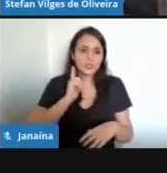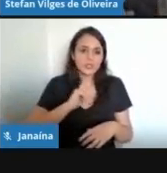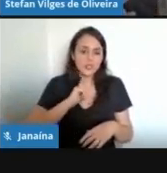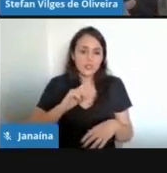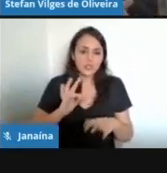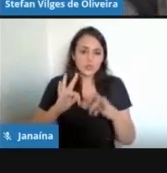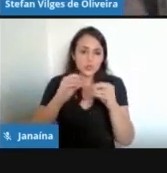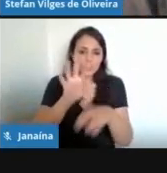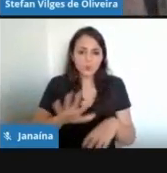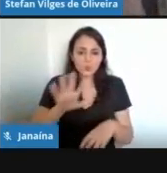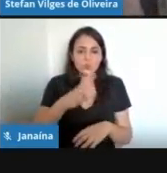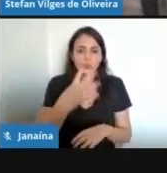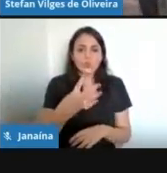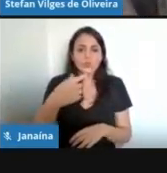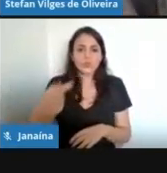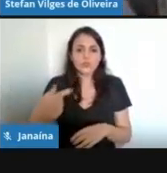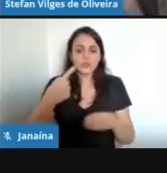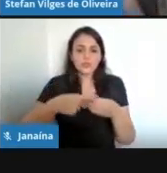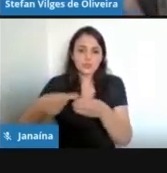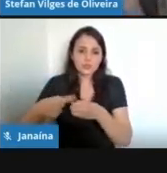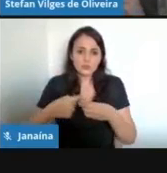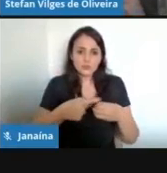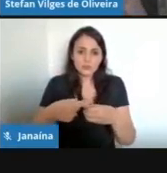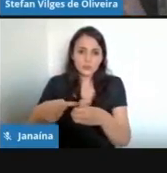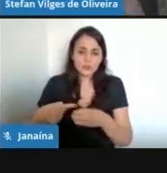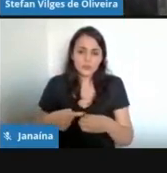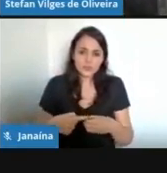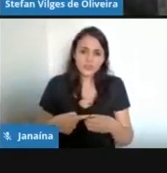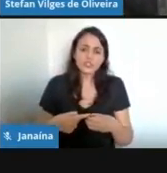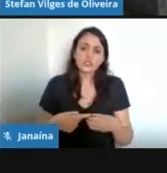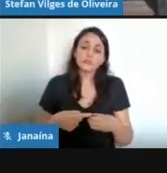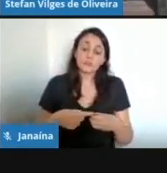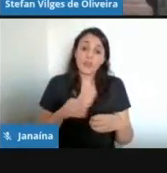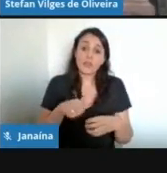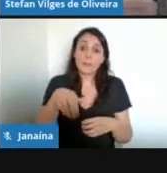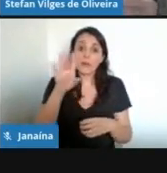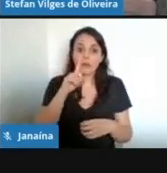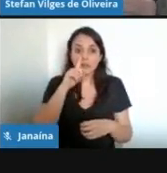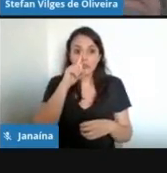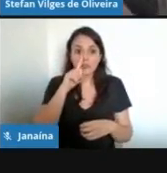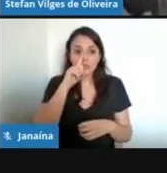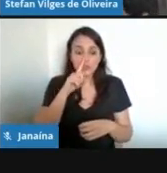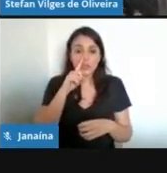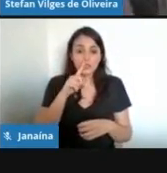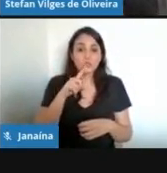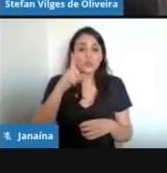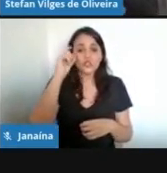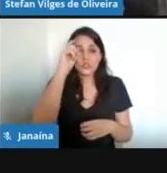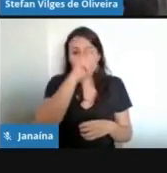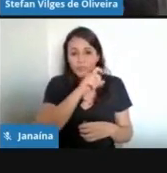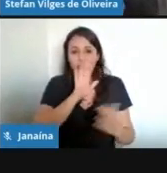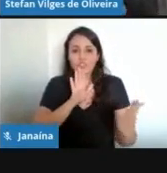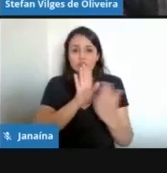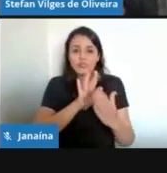47% dos municípios que estão elencados como município de maior risco para o enfrentamento, eles são municípios